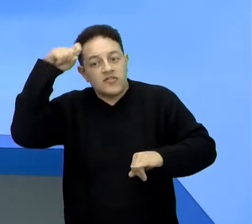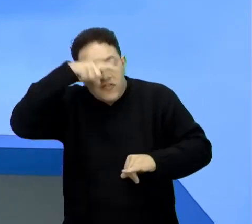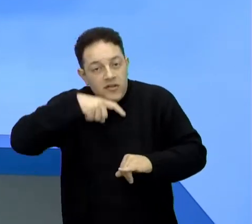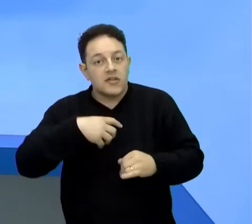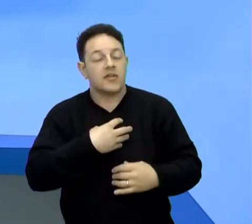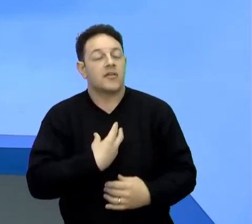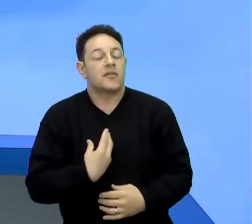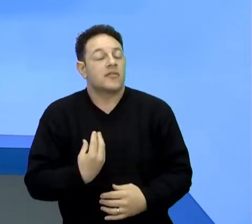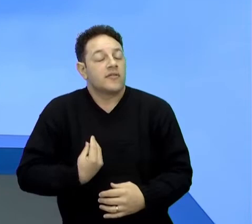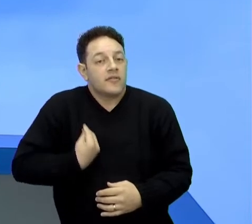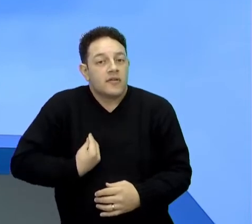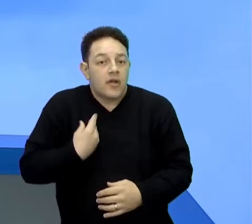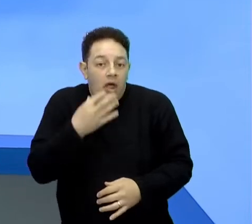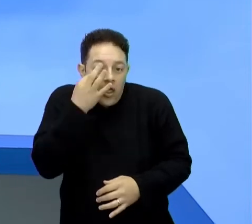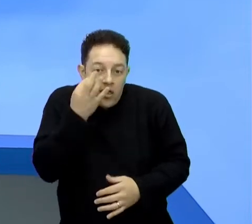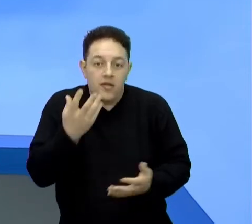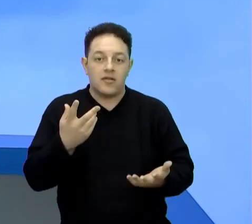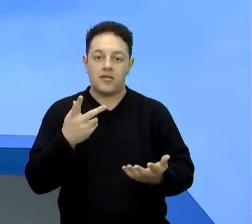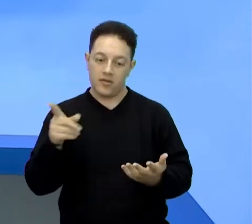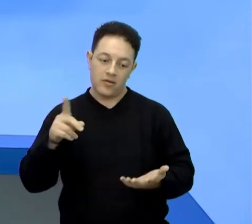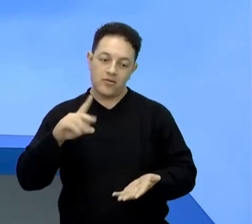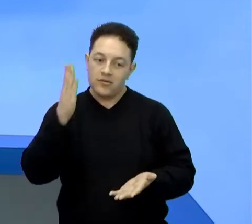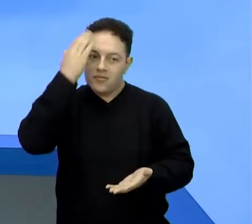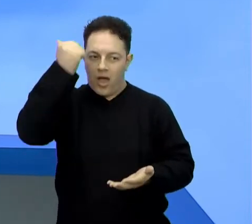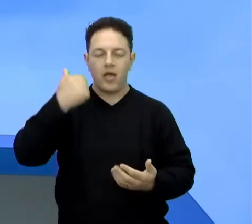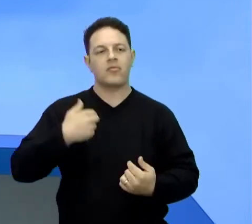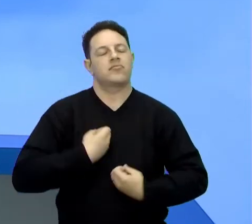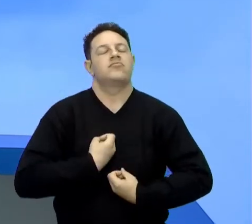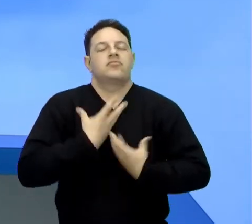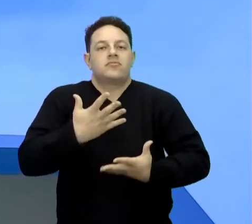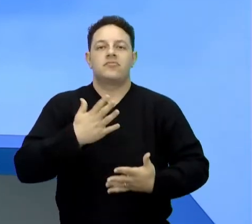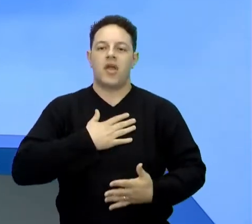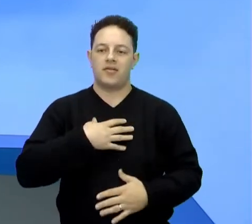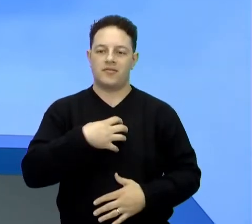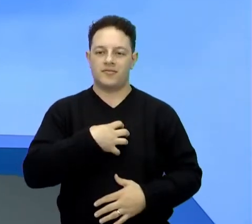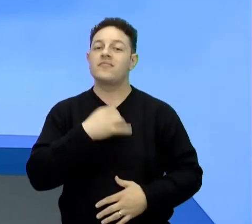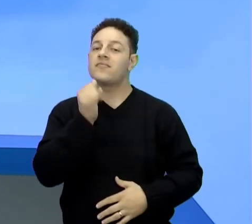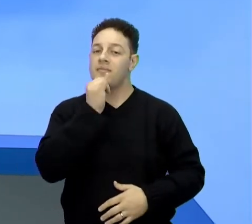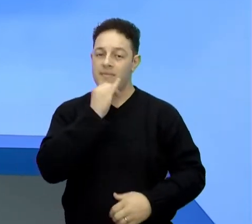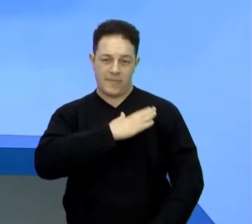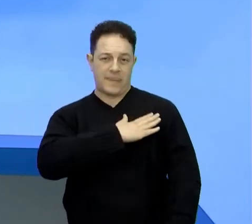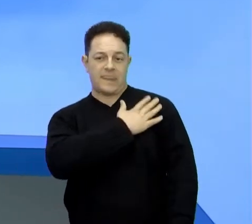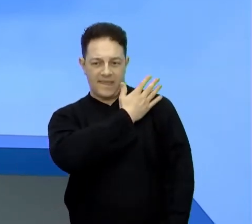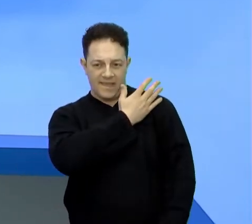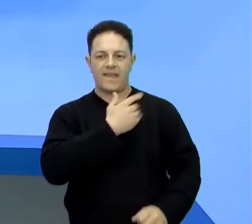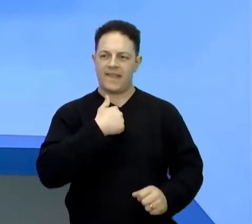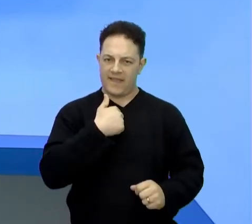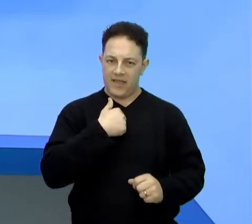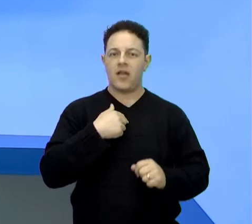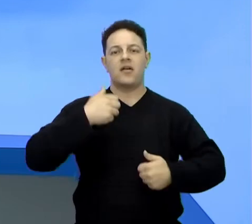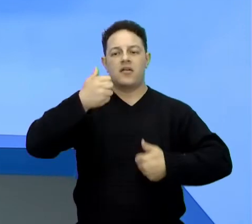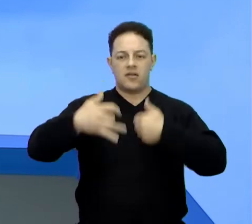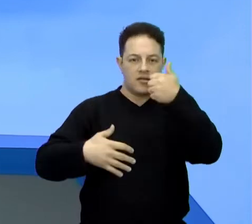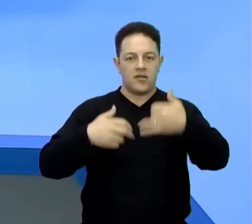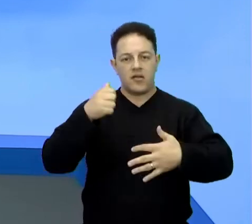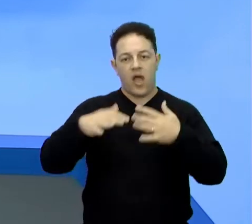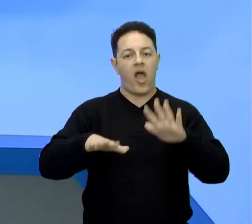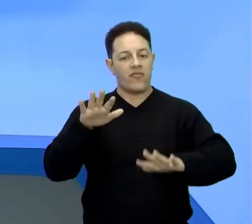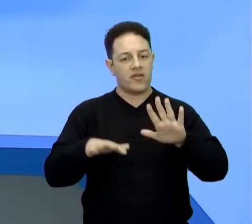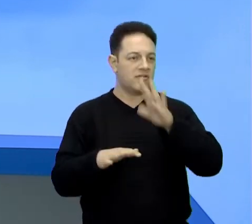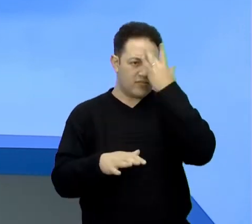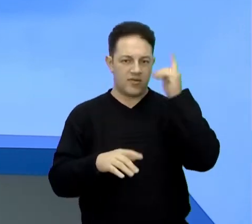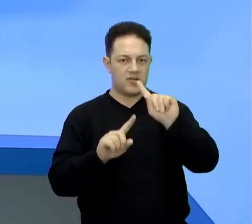situação tendo o lugar de fala legítimo. Porque o racismo que eu posso vir a